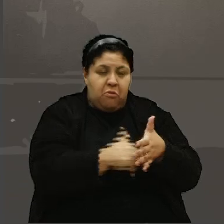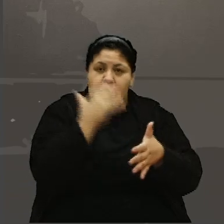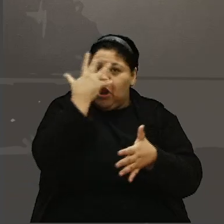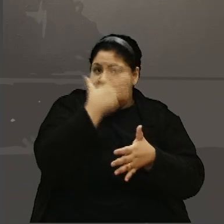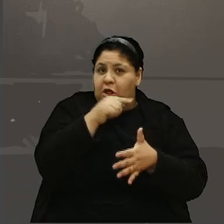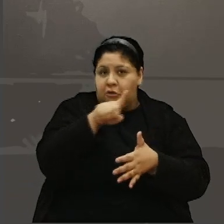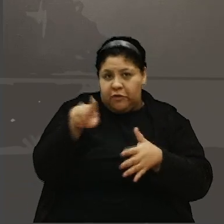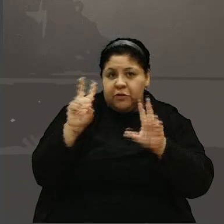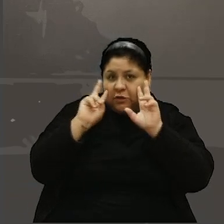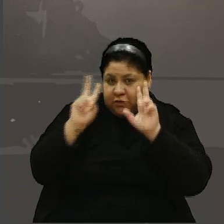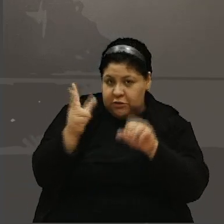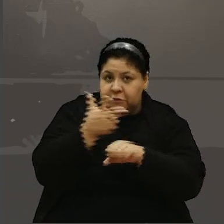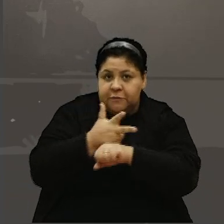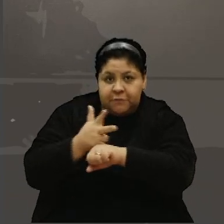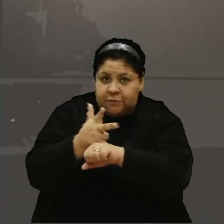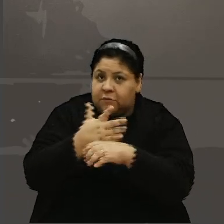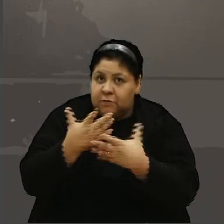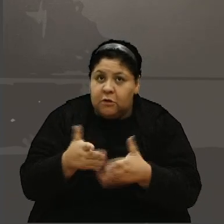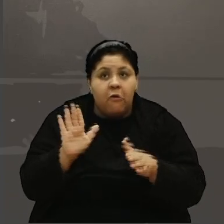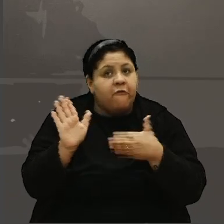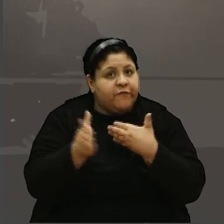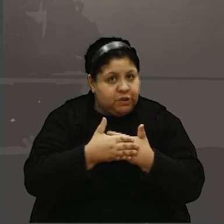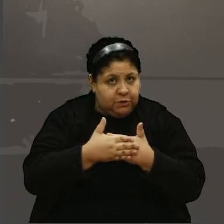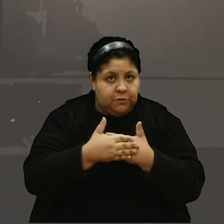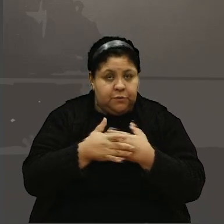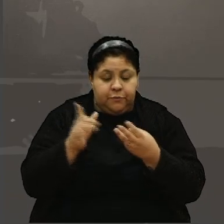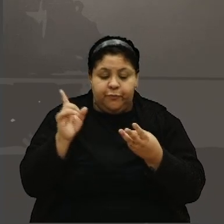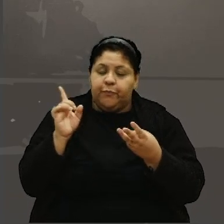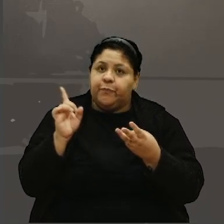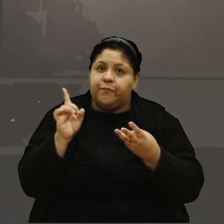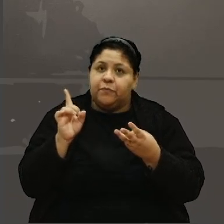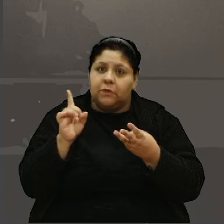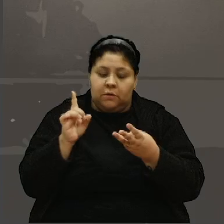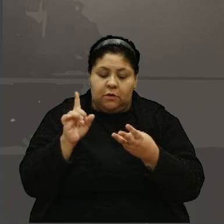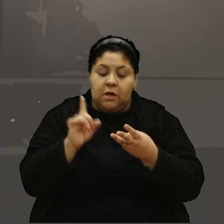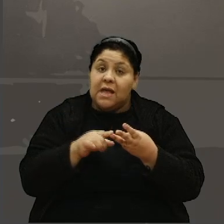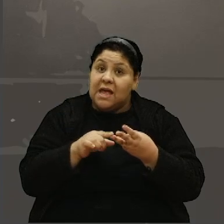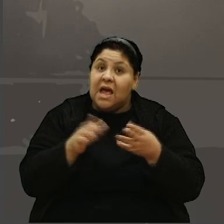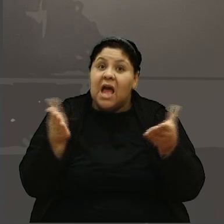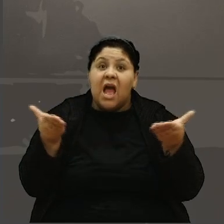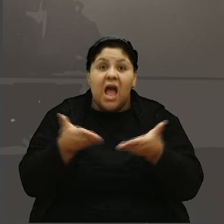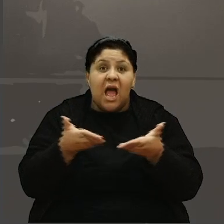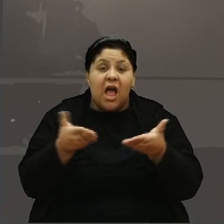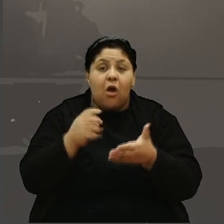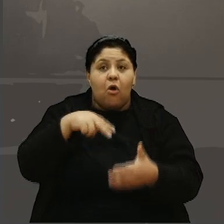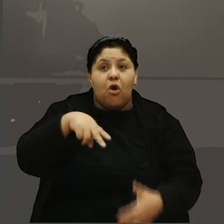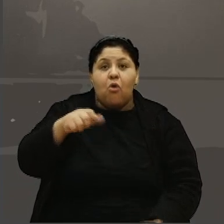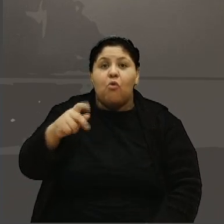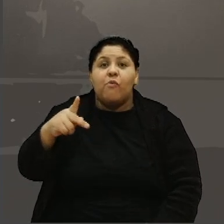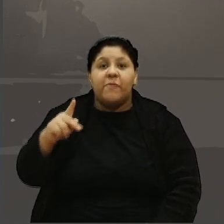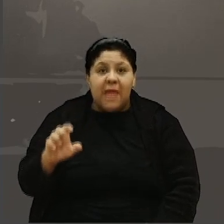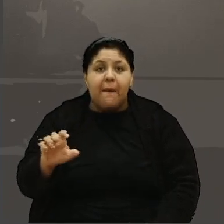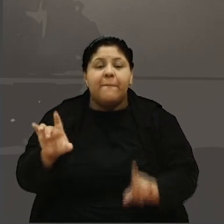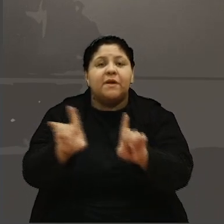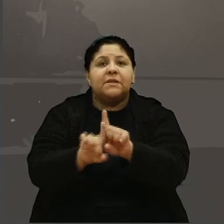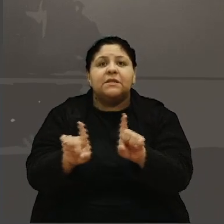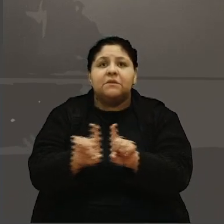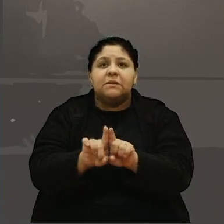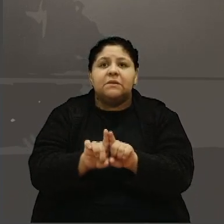vocês viram o vídeo do Sined, fechado. E agora o NAP